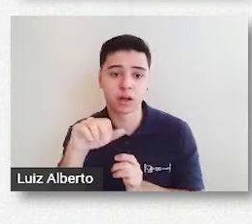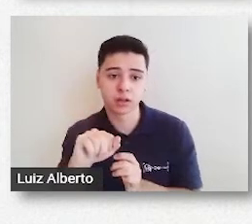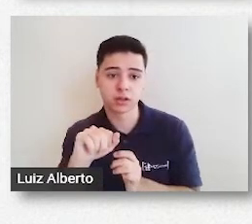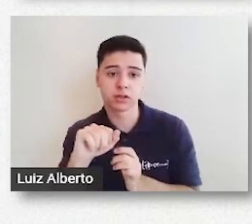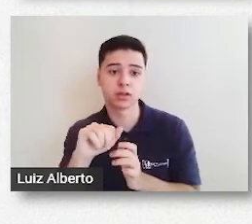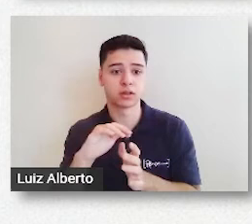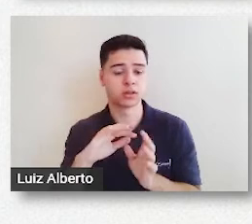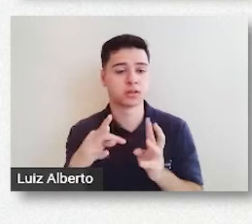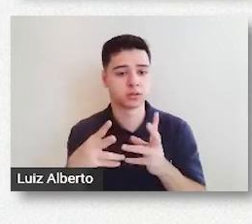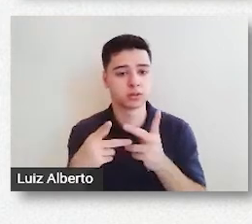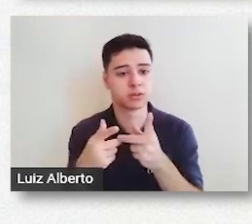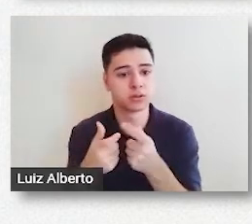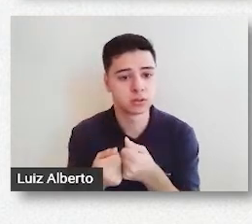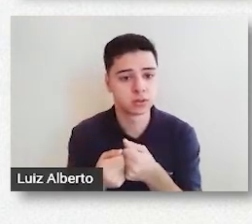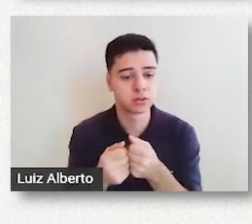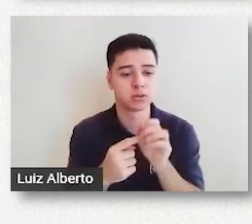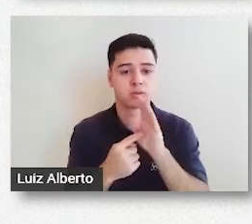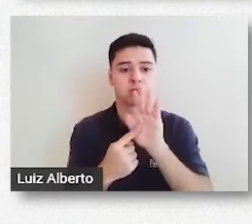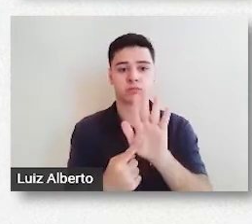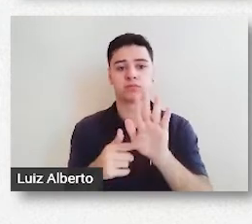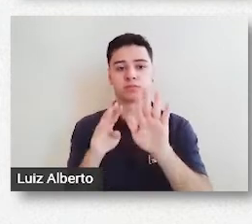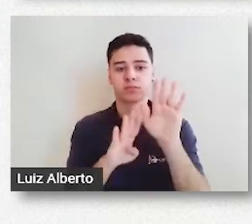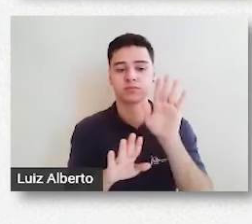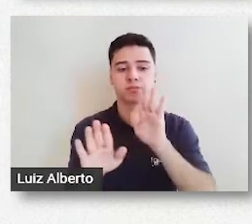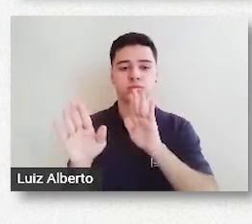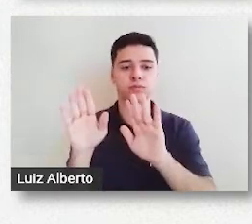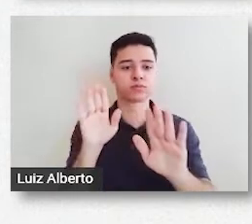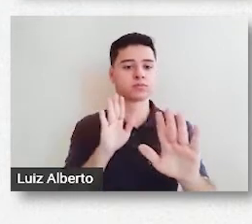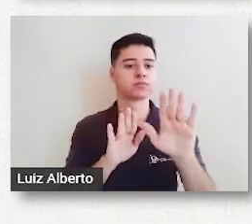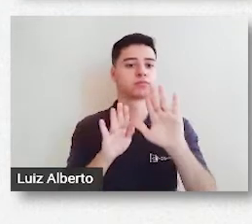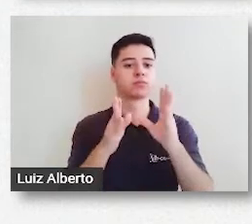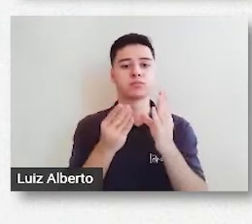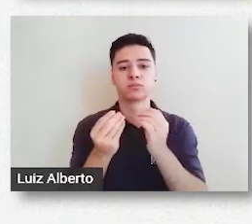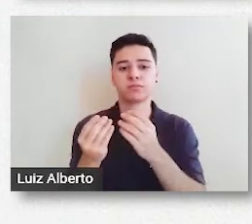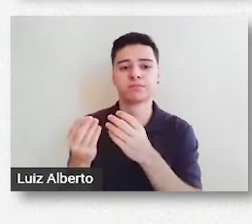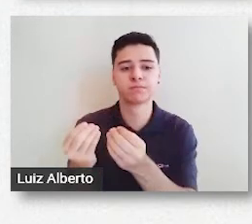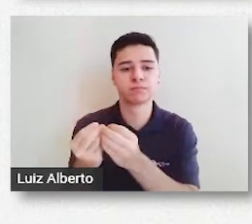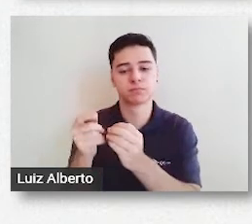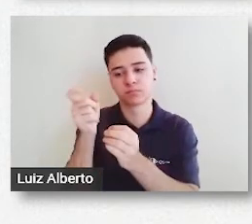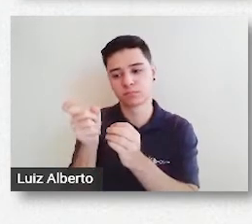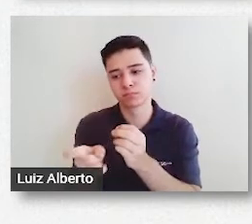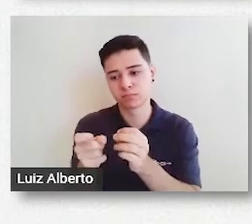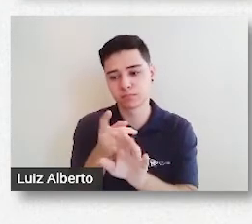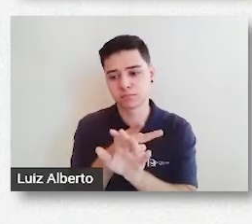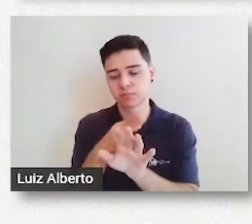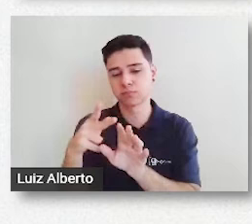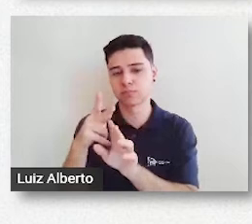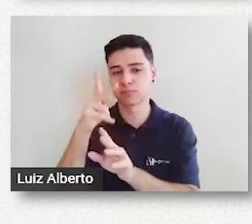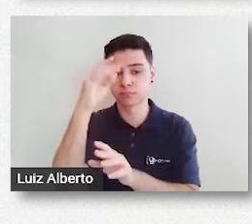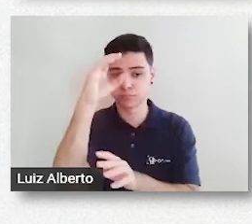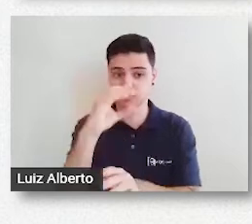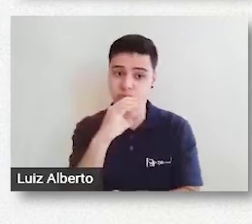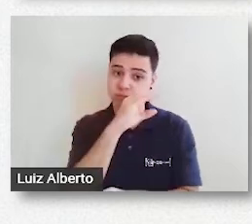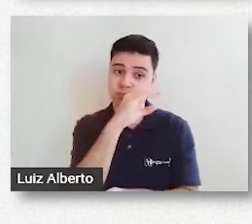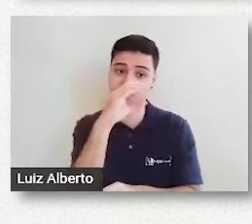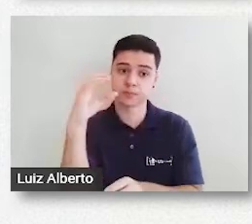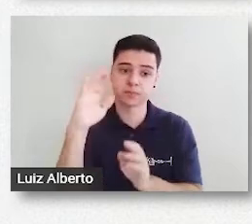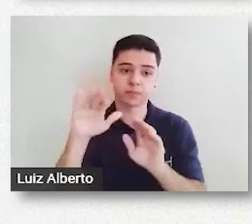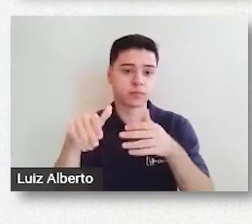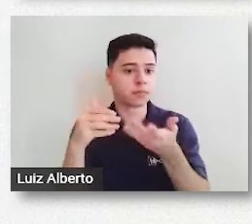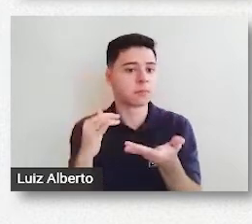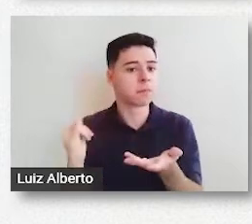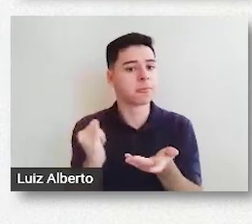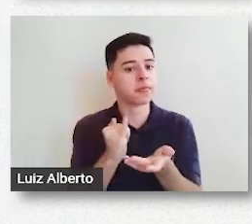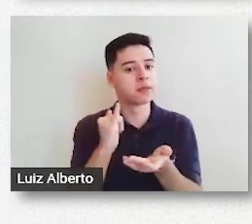Senhora, que é uma figura muito venerada, né, pela população católica. Então, a importância desses pais, né,